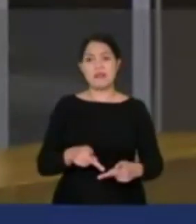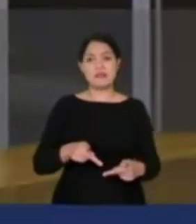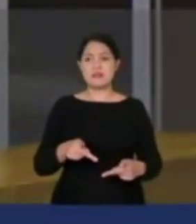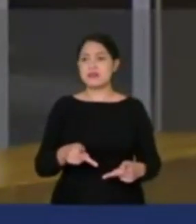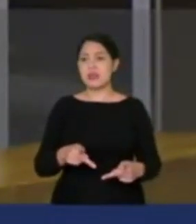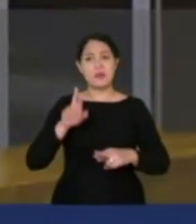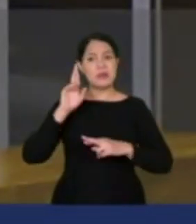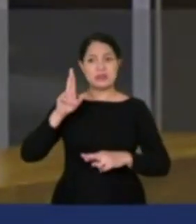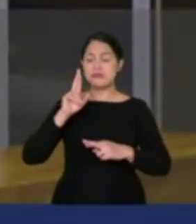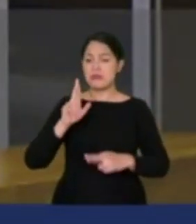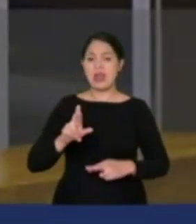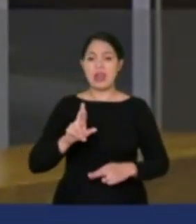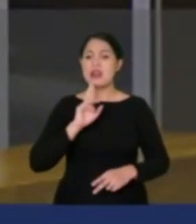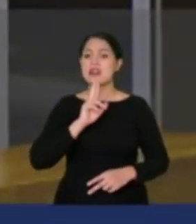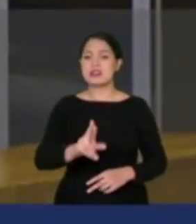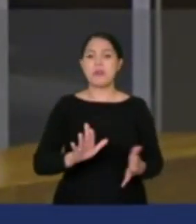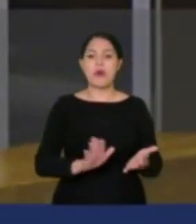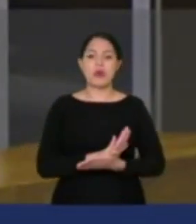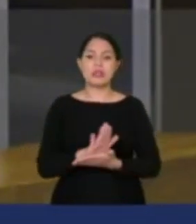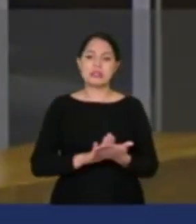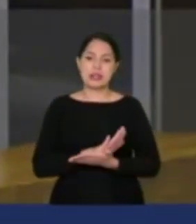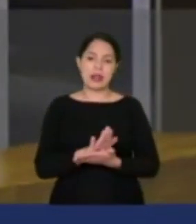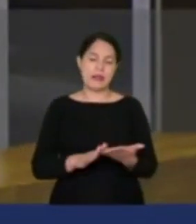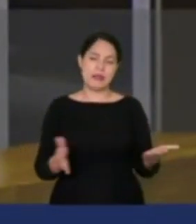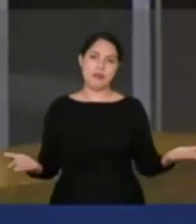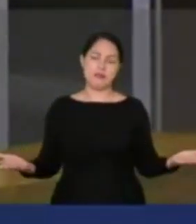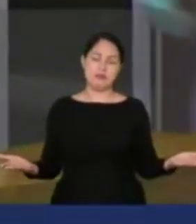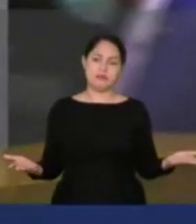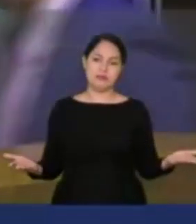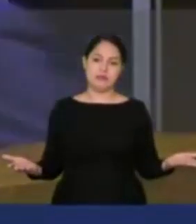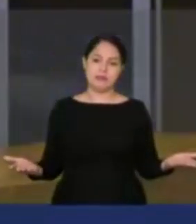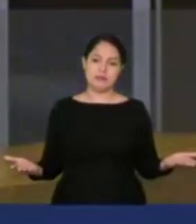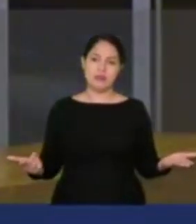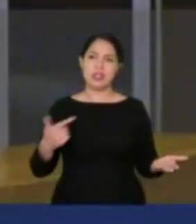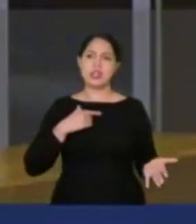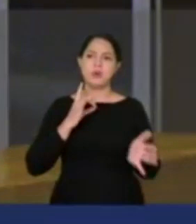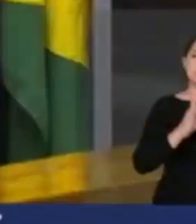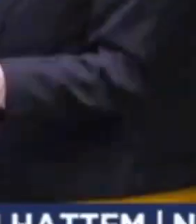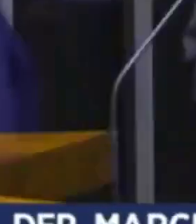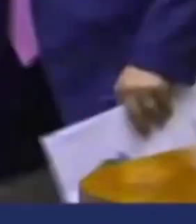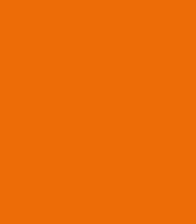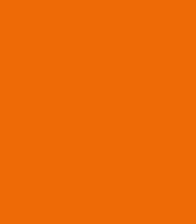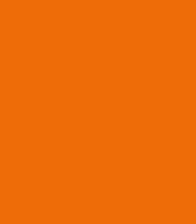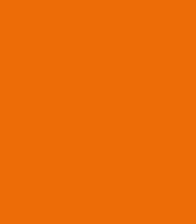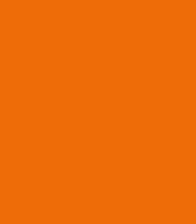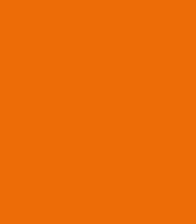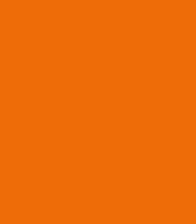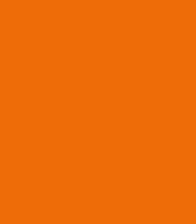espera deste parlamento. Portanto, fica aqui minha indignação, senhor presidente.